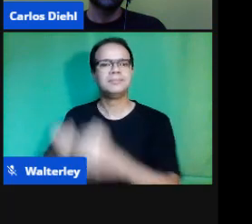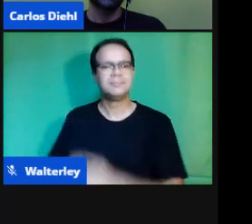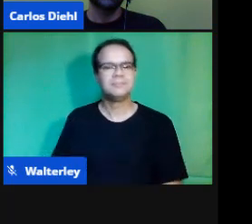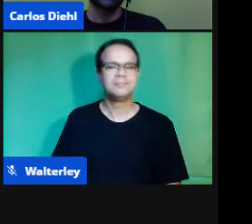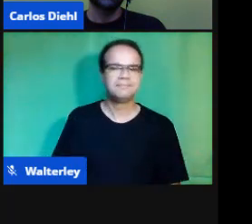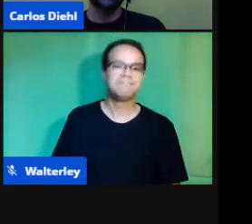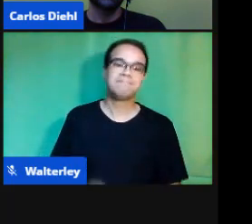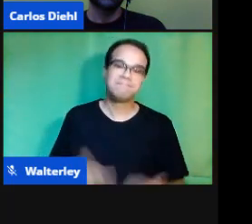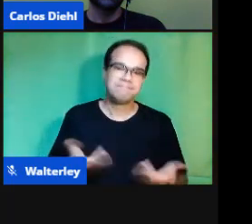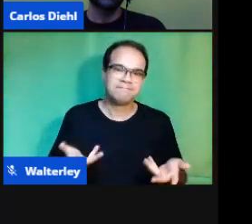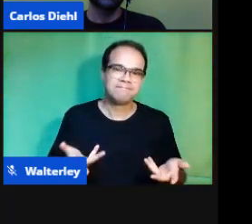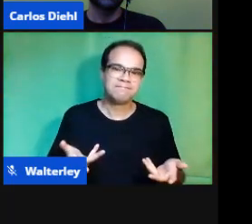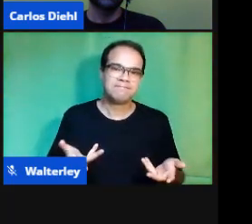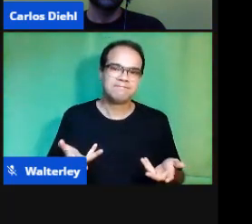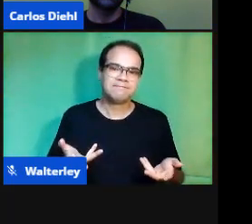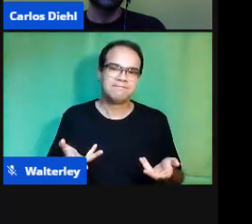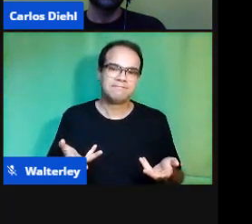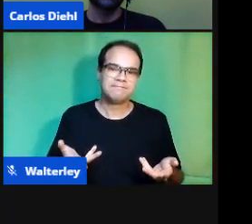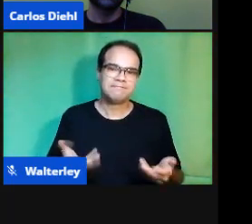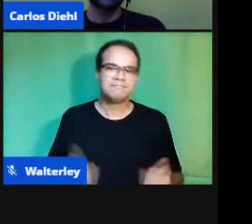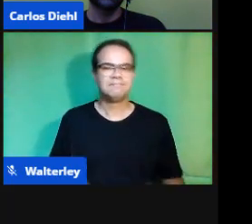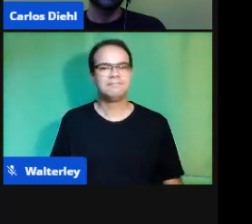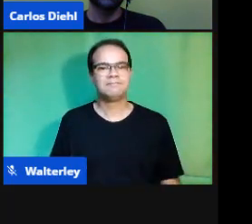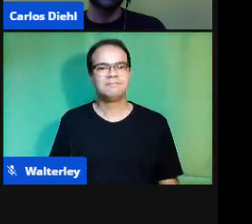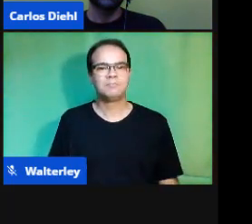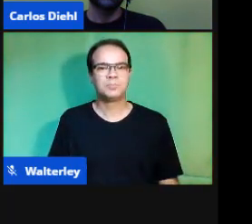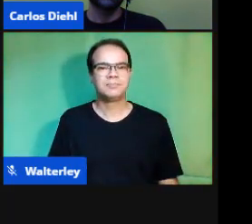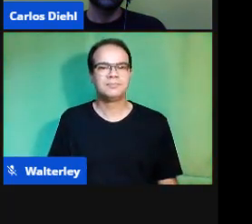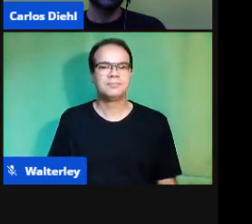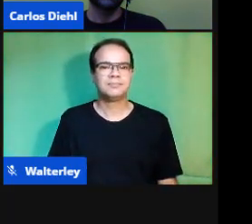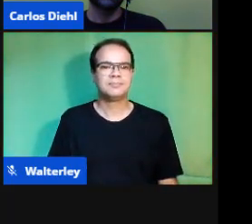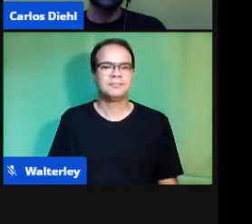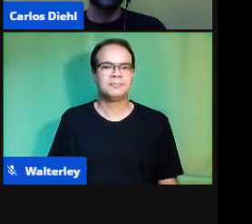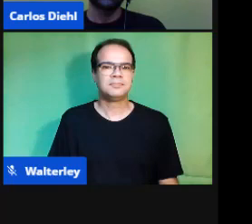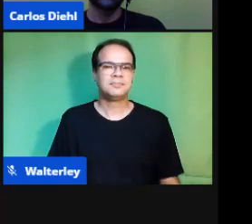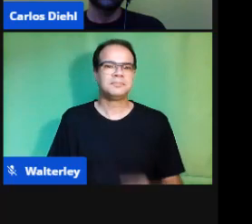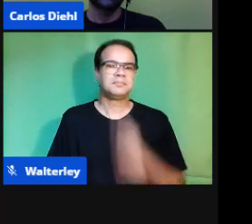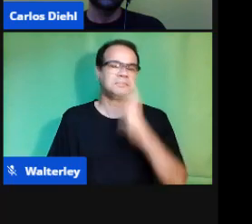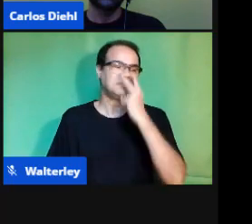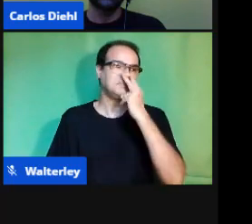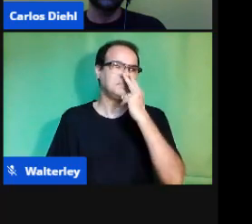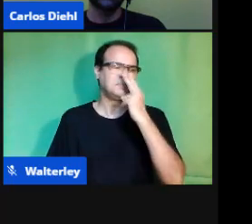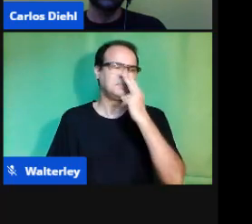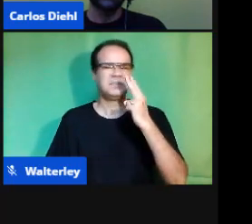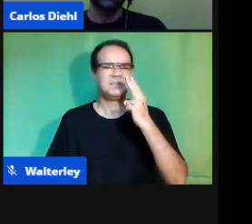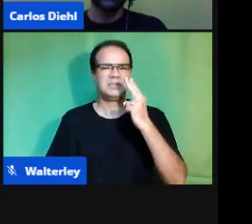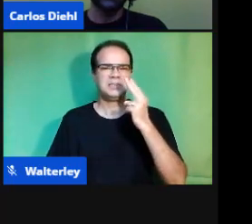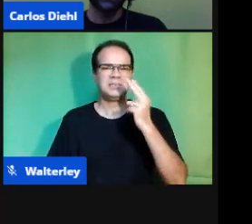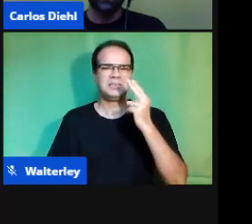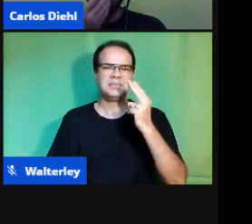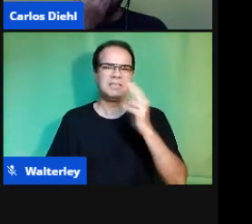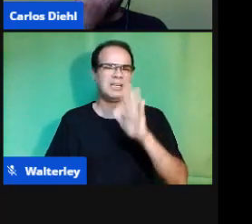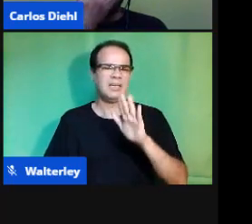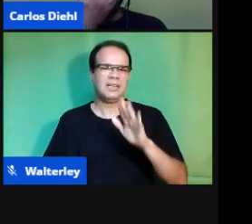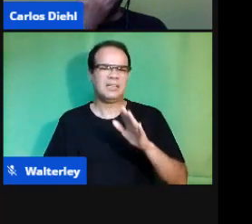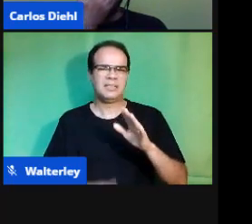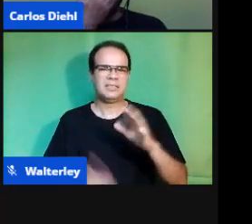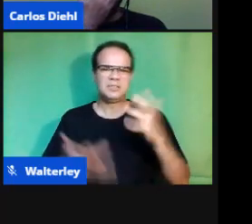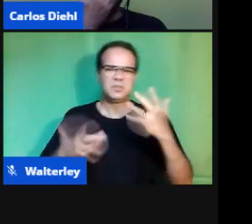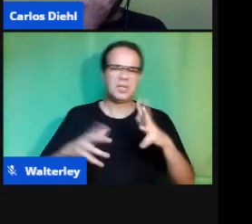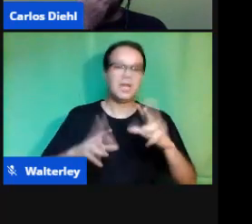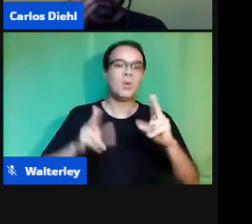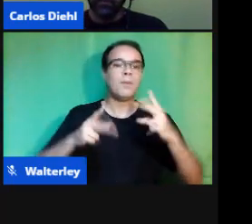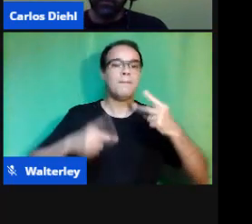de divisão, né? Talvez um movimento de contestar o posicionamento político